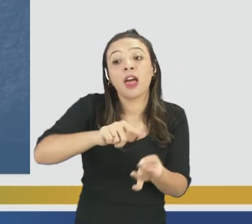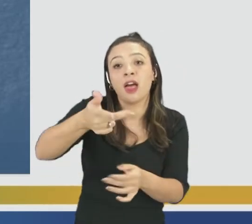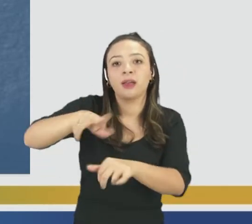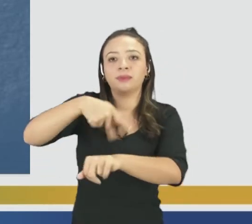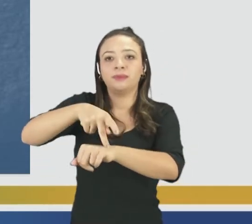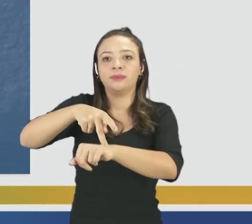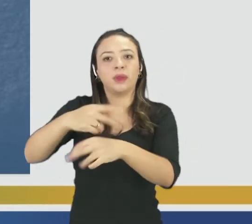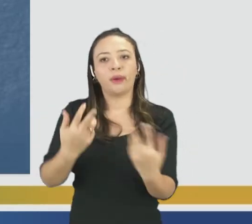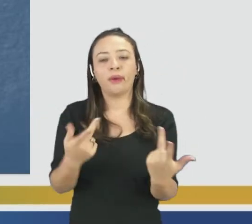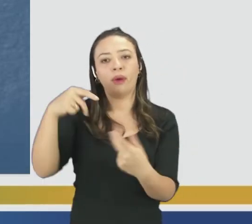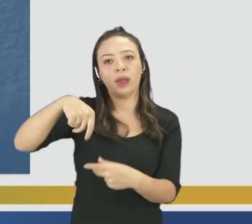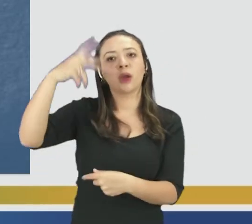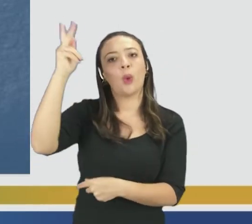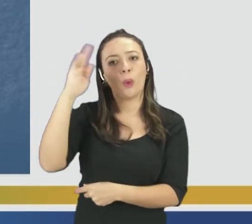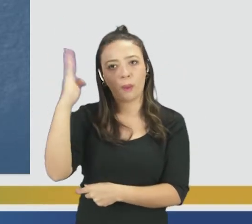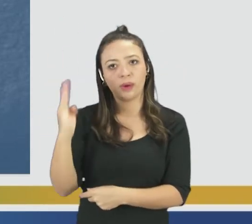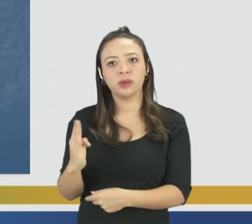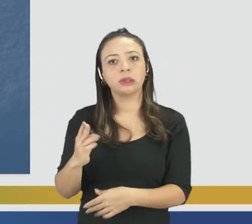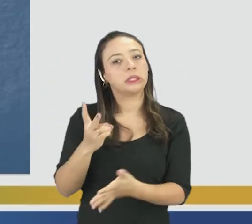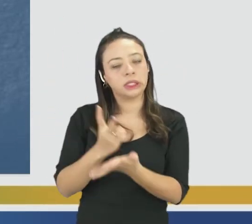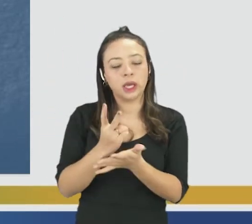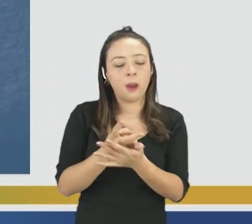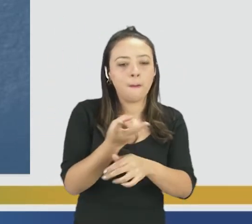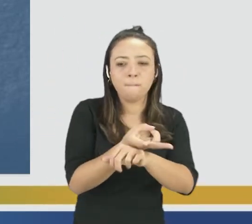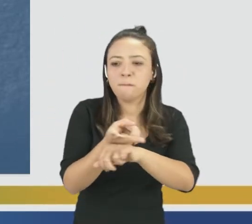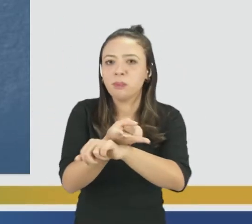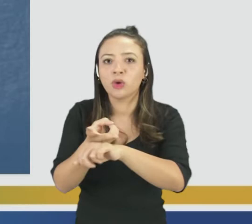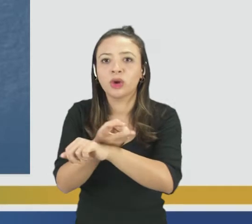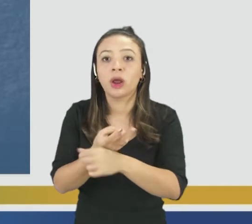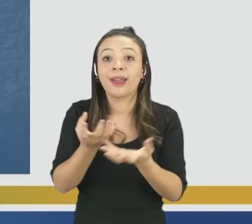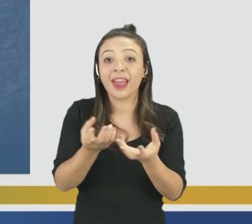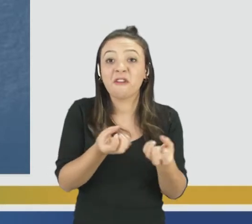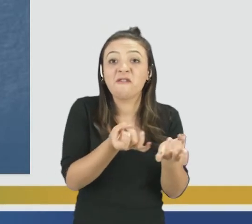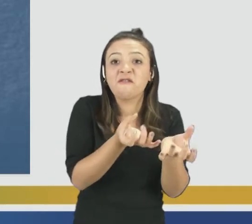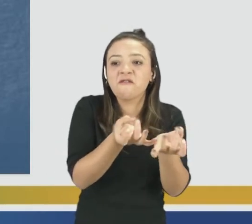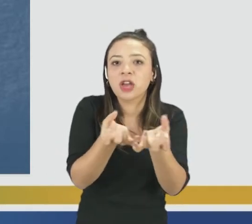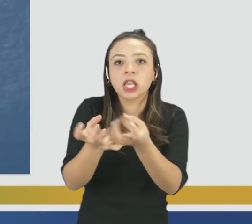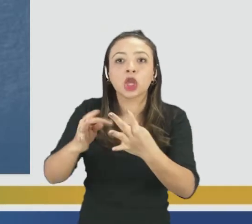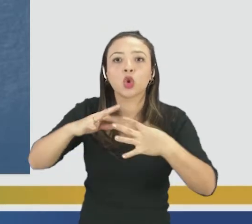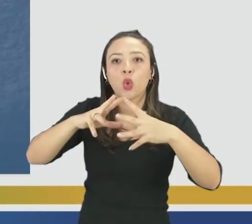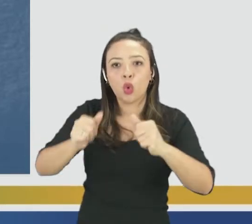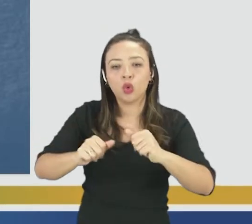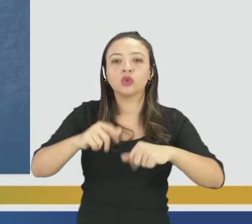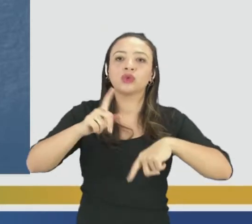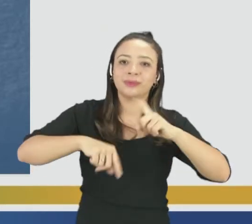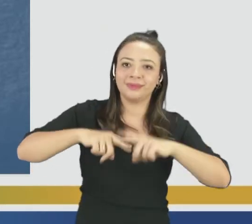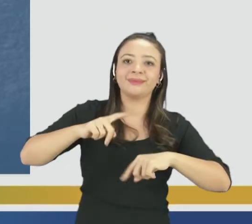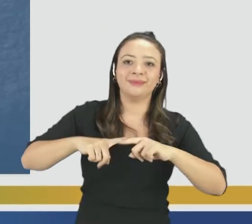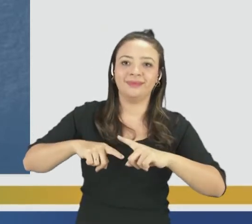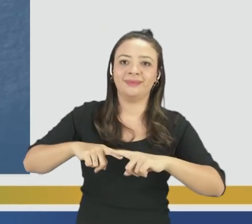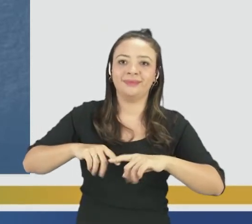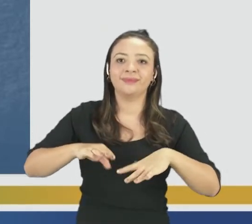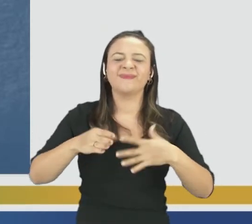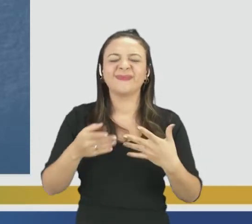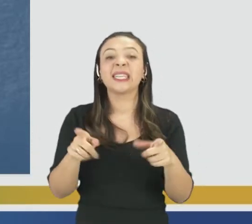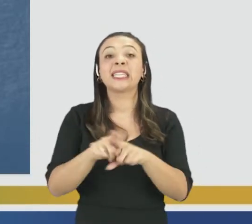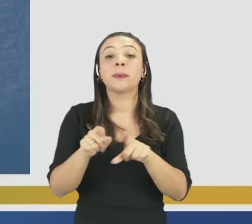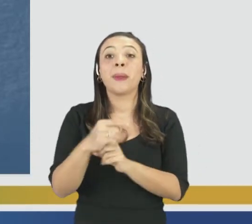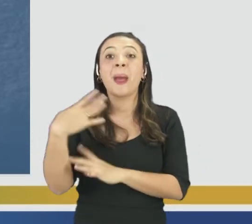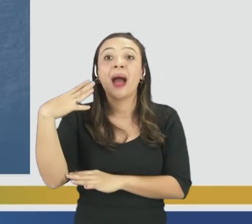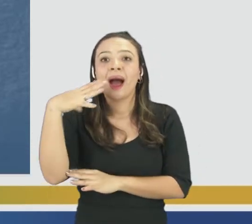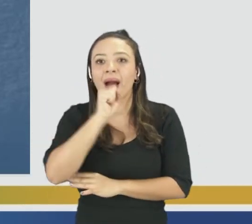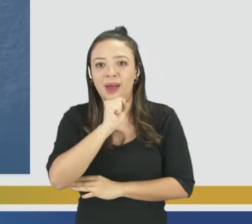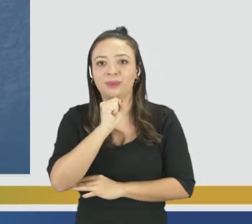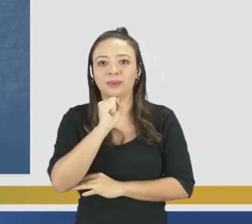que busca novos mercados para vender seus cereais seus produtos minerais e daí por diante agilidade nas